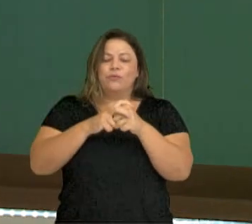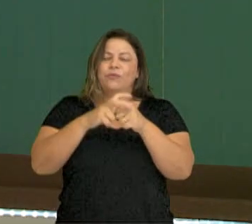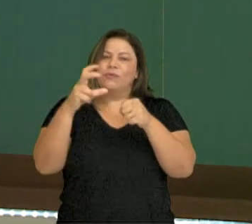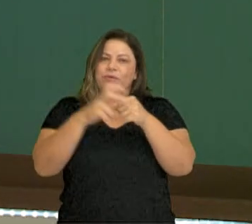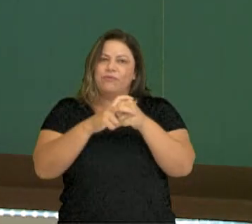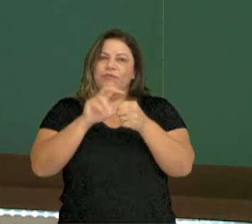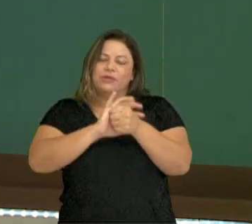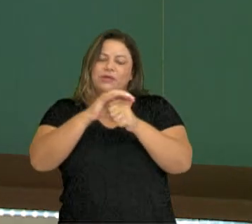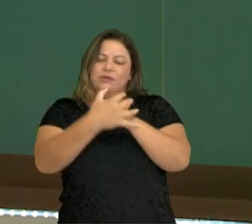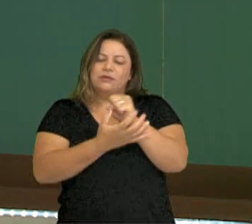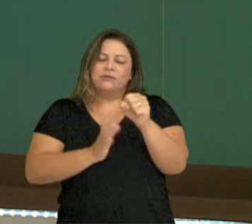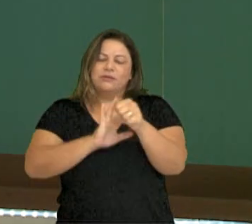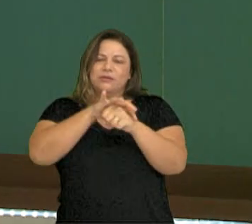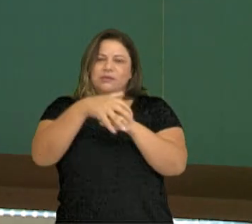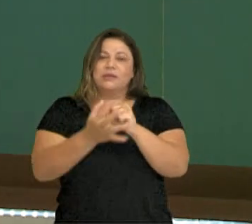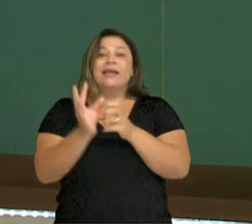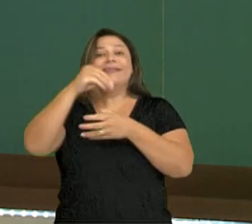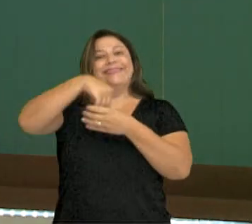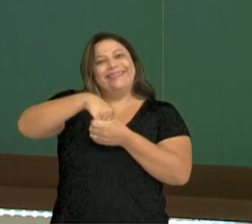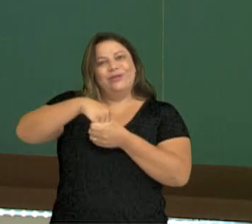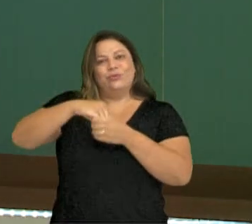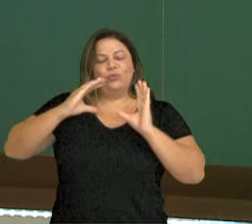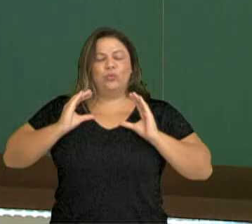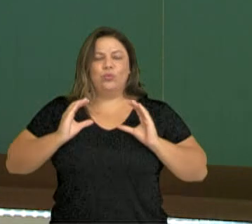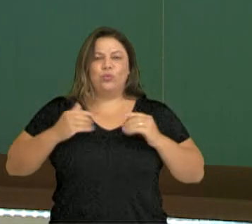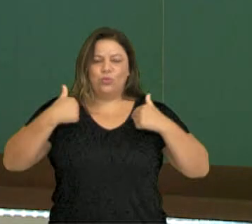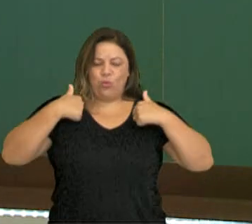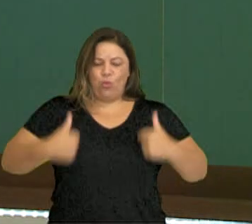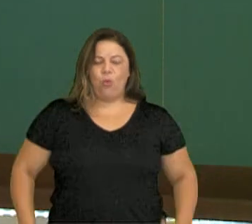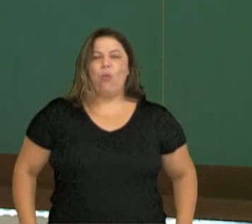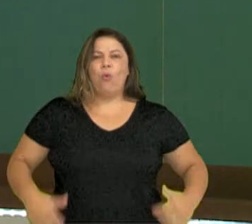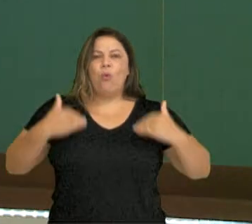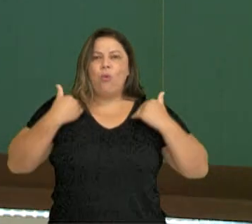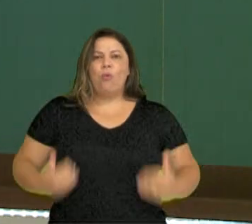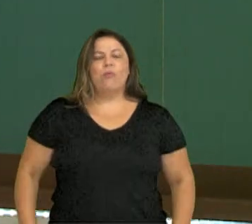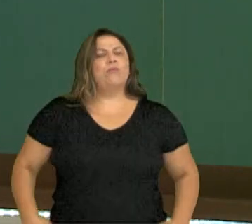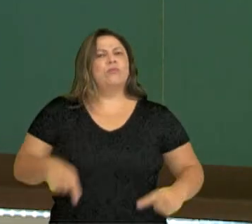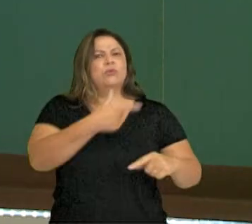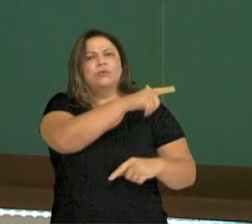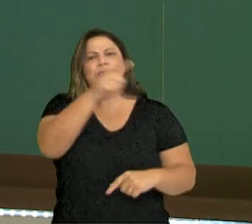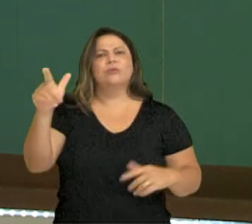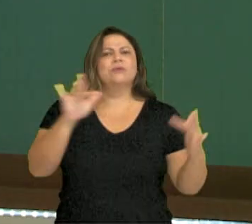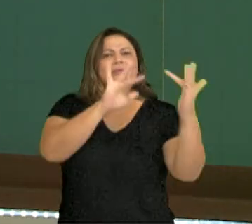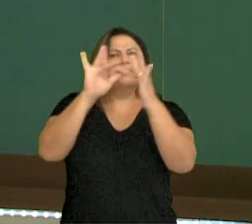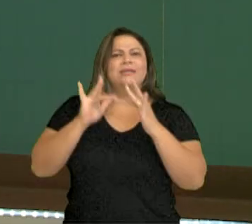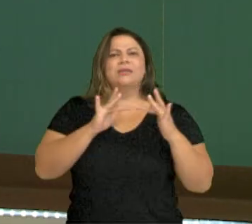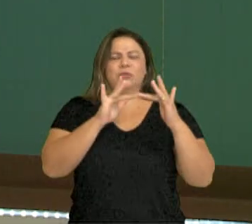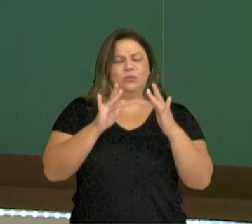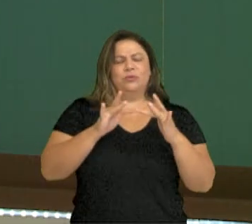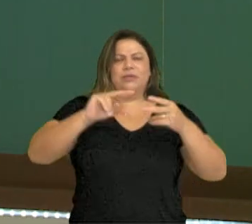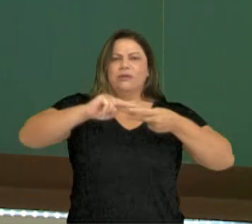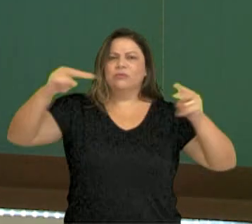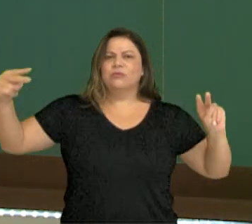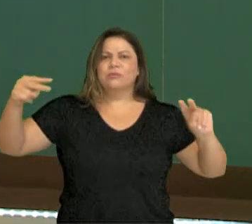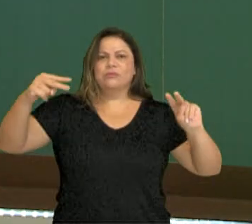caso do corpo humano, né? Mas o caso RNA aqui, ele não tem contato com o DNA,